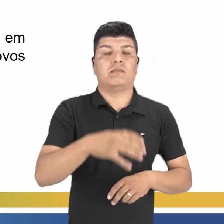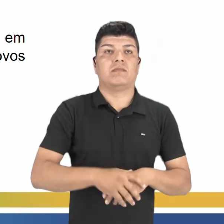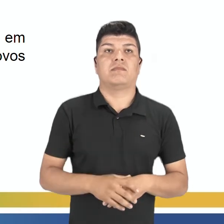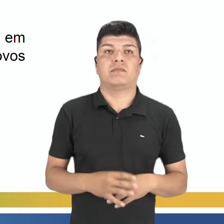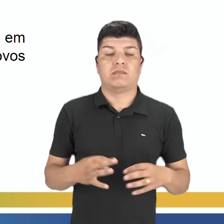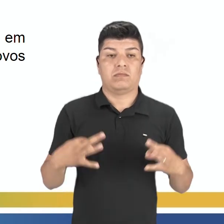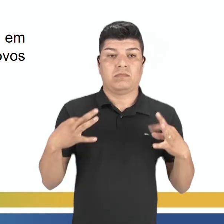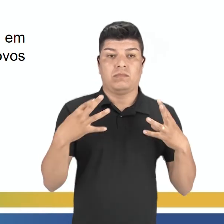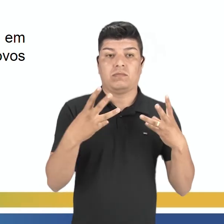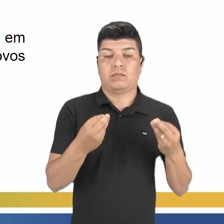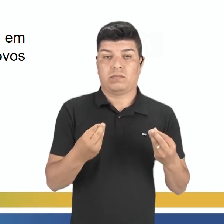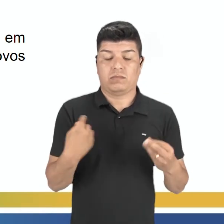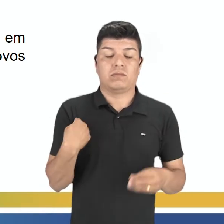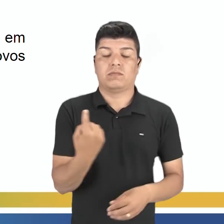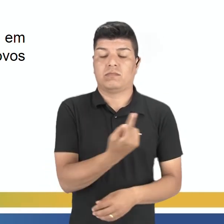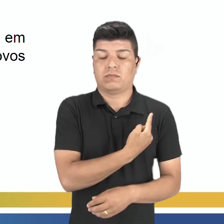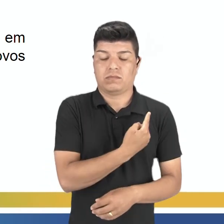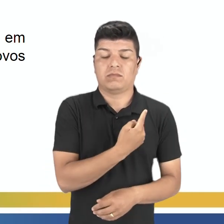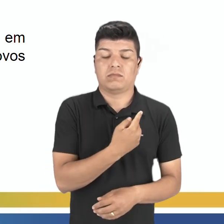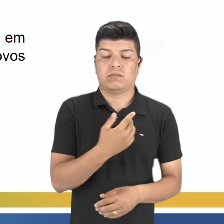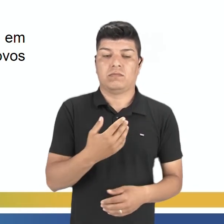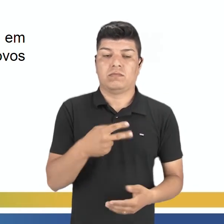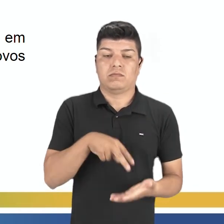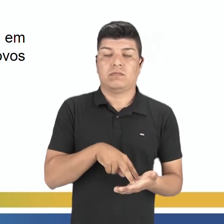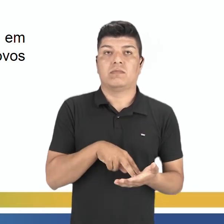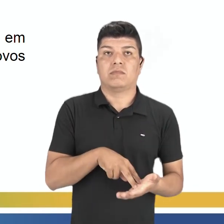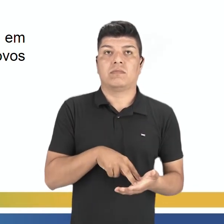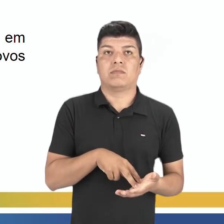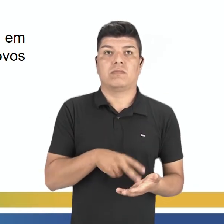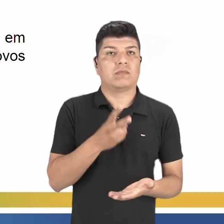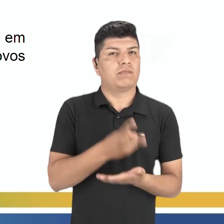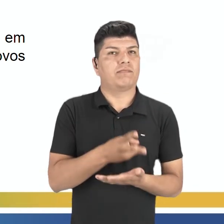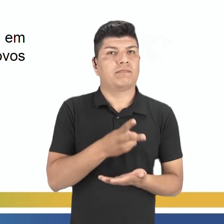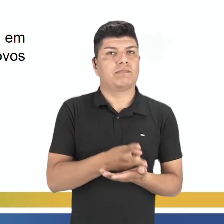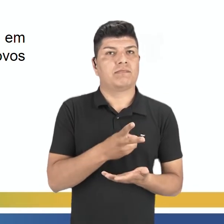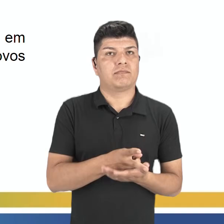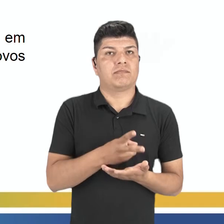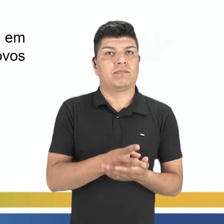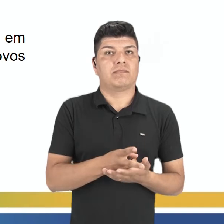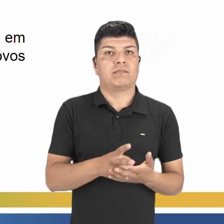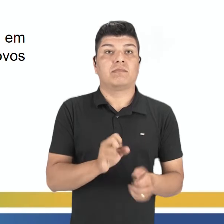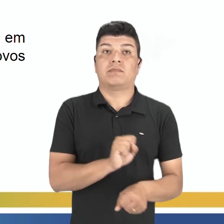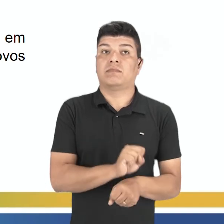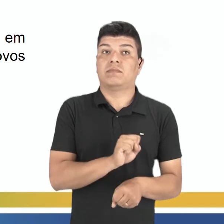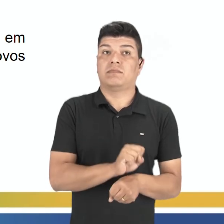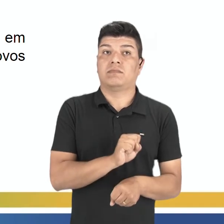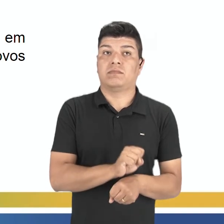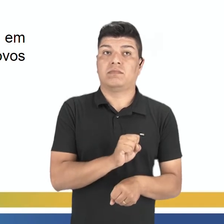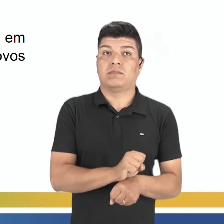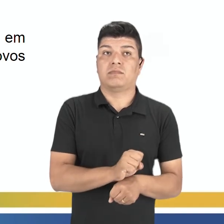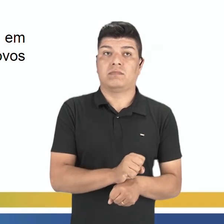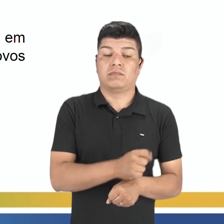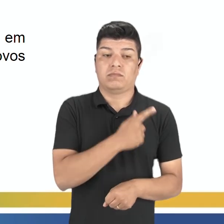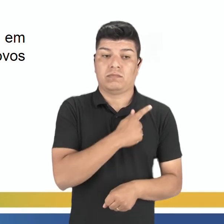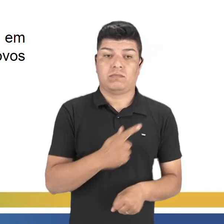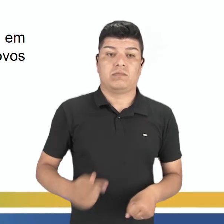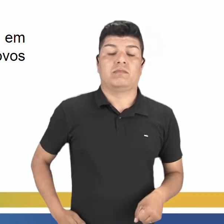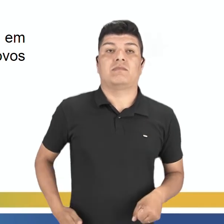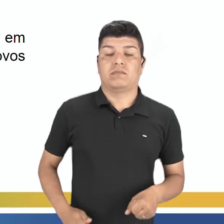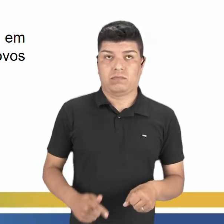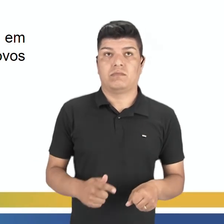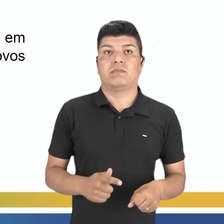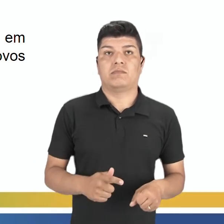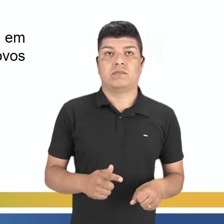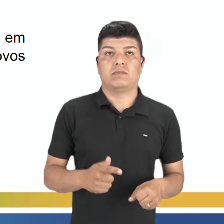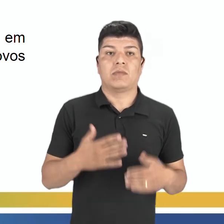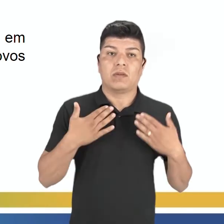nós mantermos livres, cumpre-nos ficar incessantemente em guarda contra os que governam, e